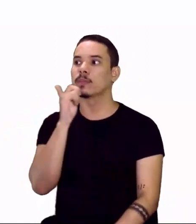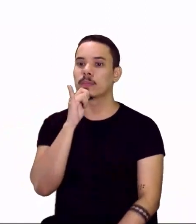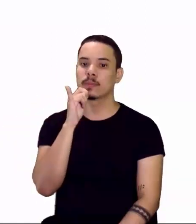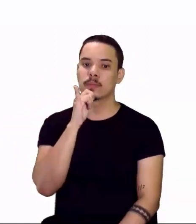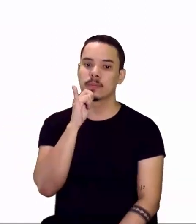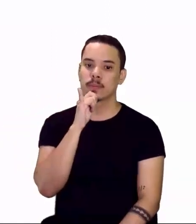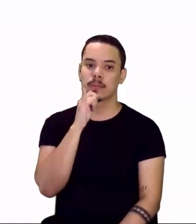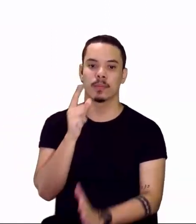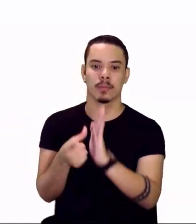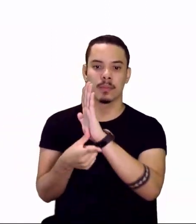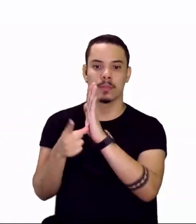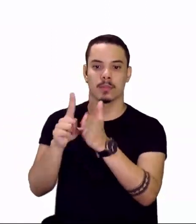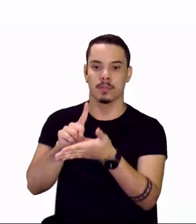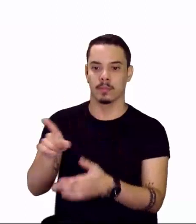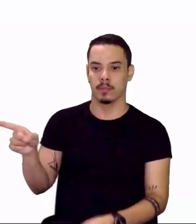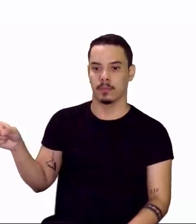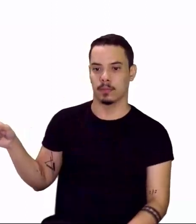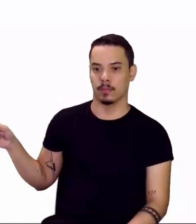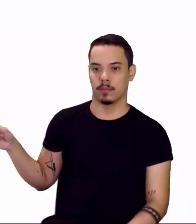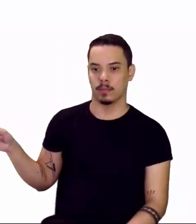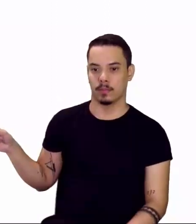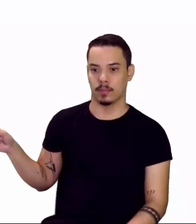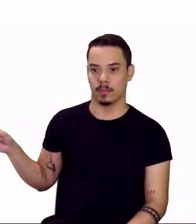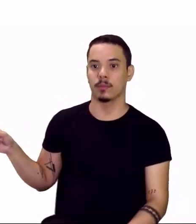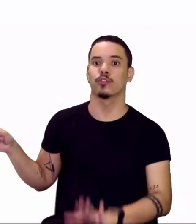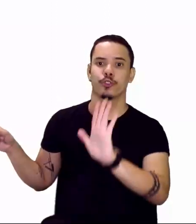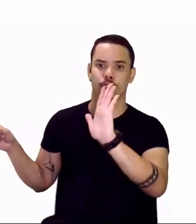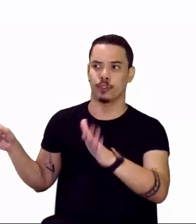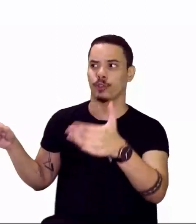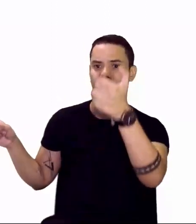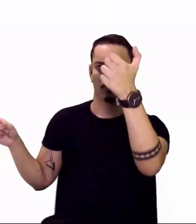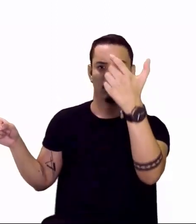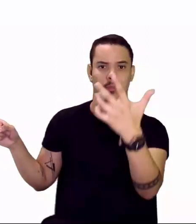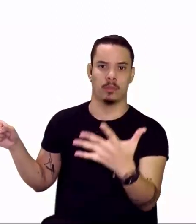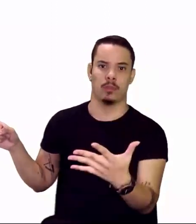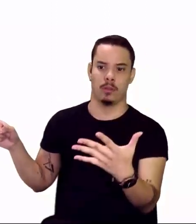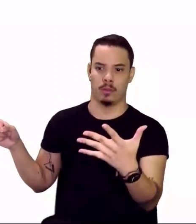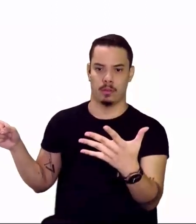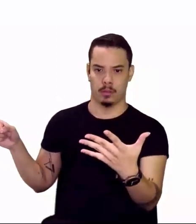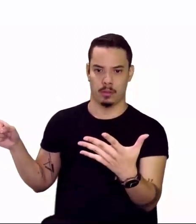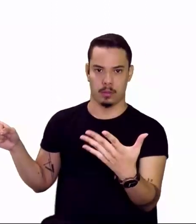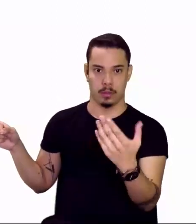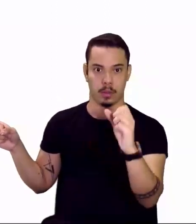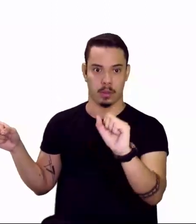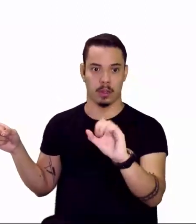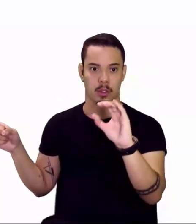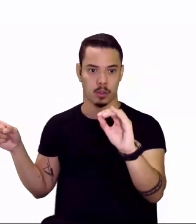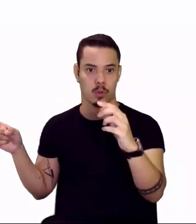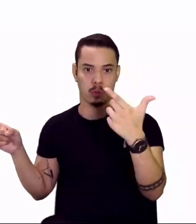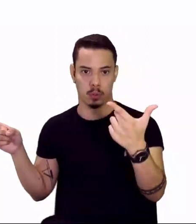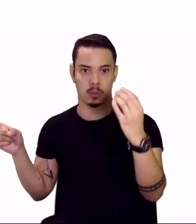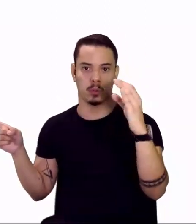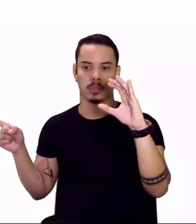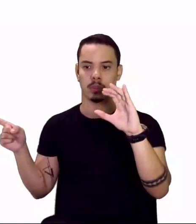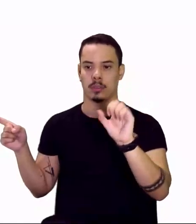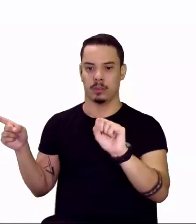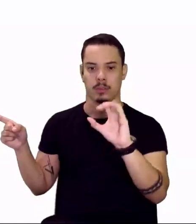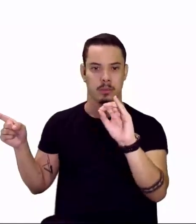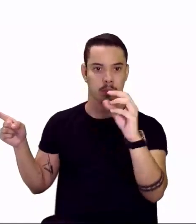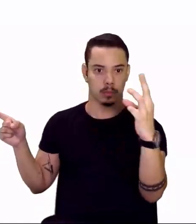enxofre, onde nós vimos o SO2, nós vimos o SO3 e nós vimos o